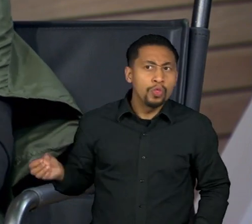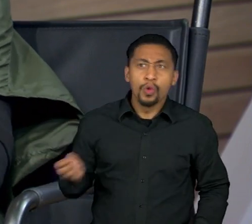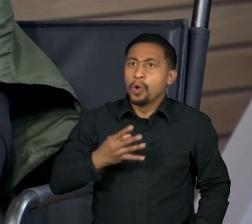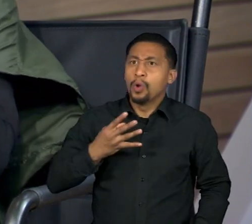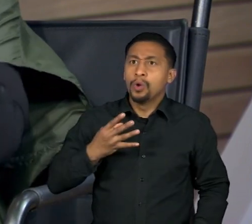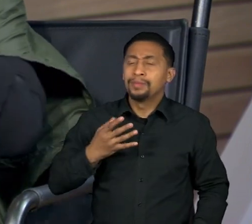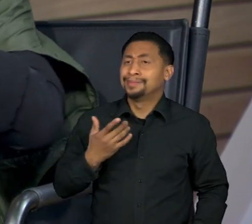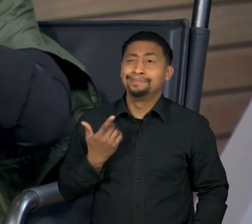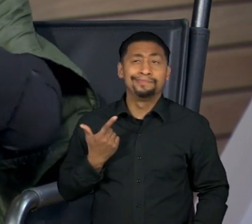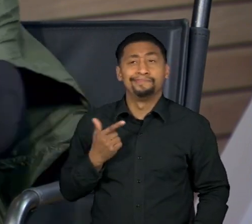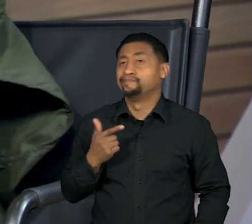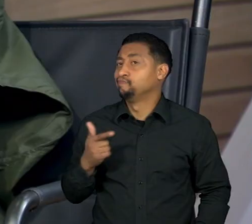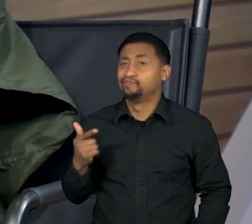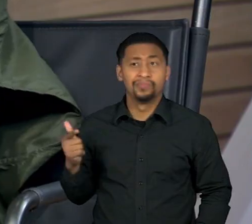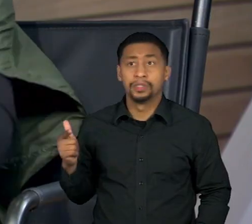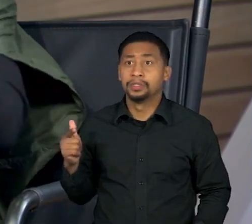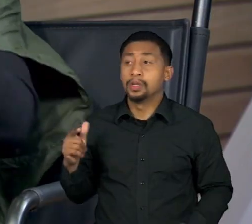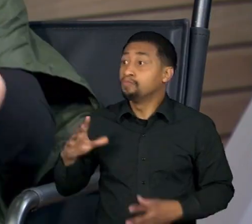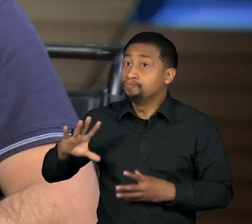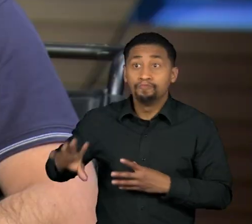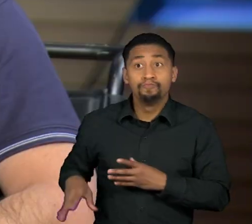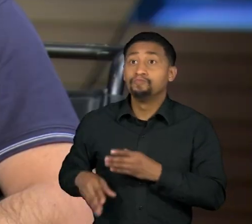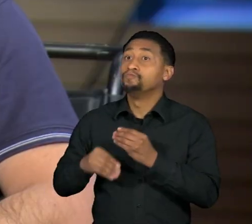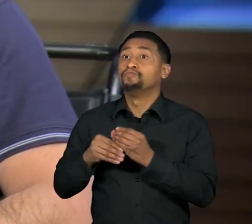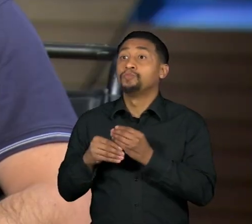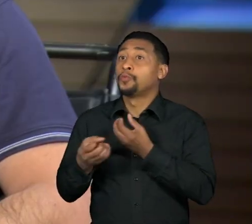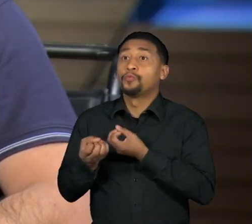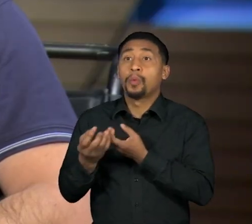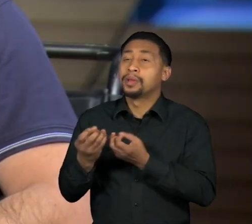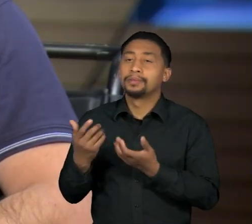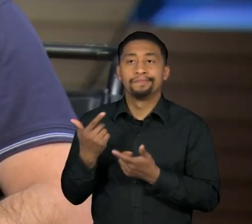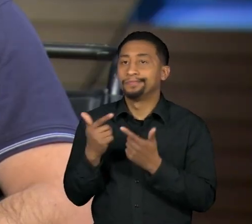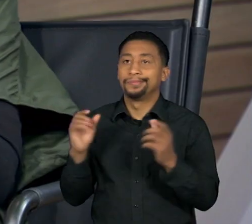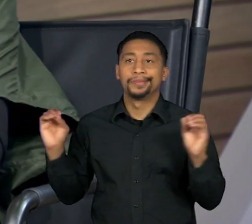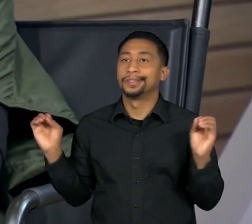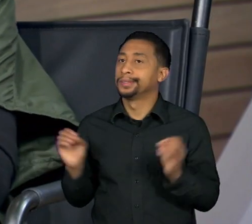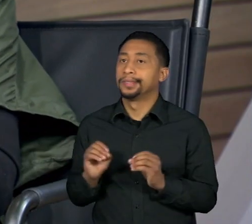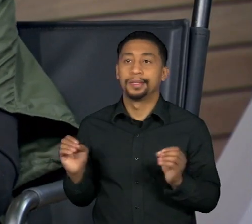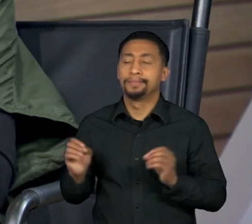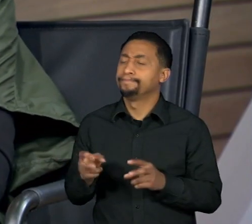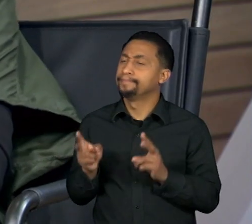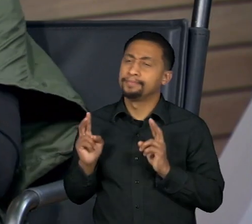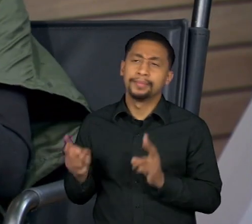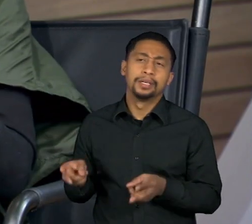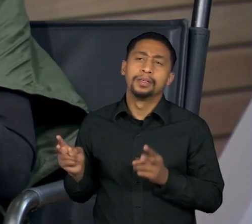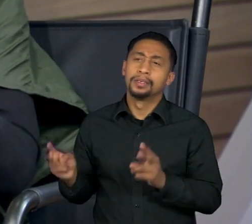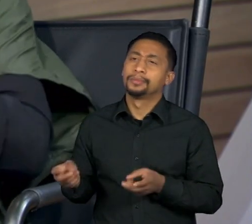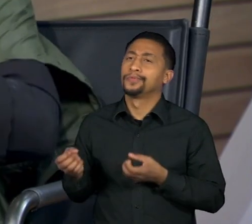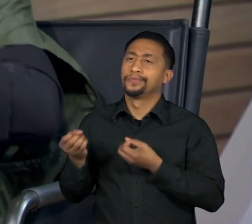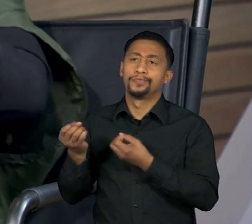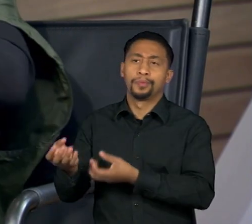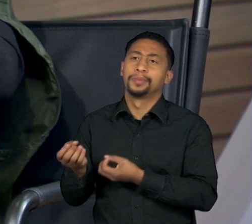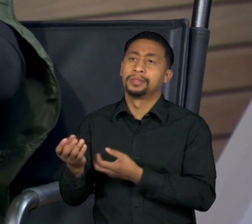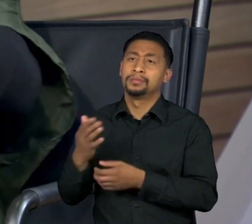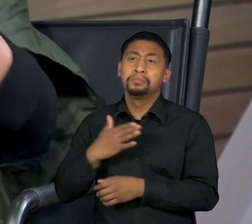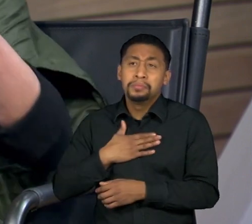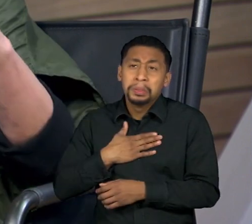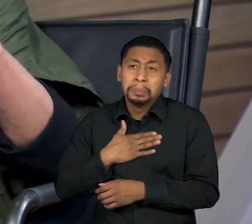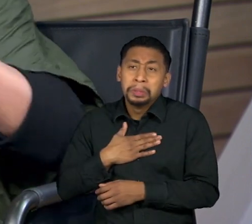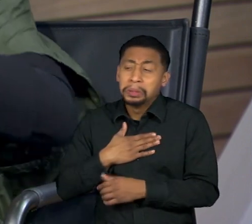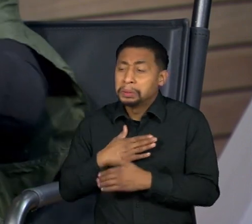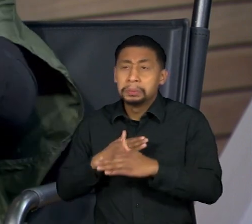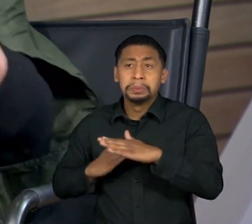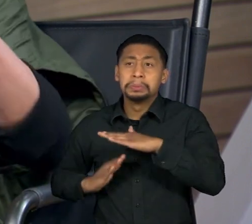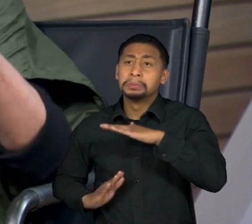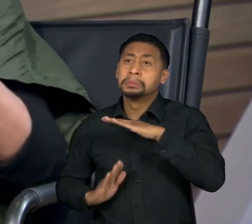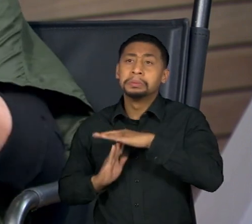tinha acrescentando nada à discussão que já está em curso. Por isso, para mim, nesse sentido, é limitado, porque ele faz um apanhado